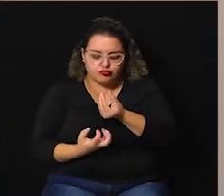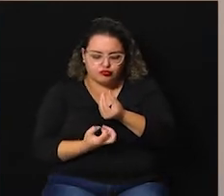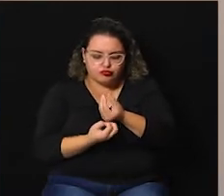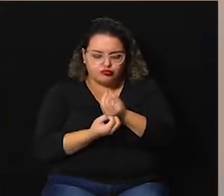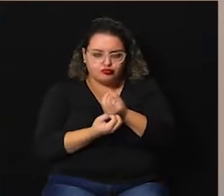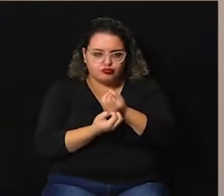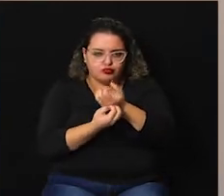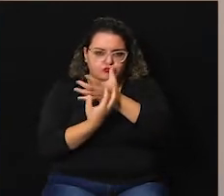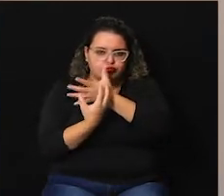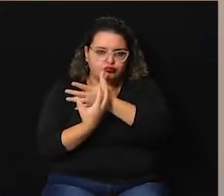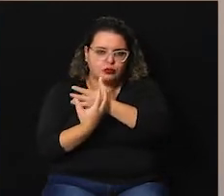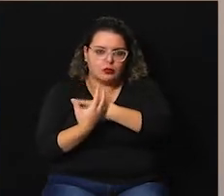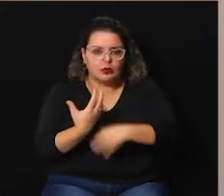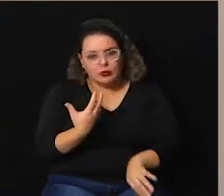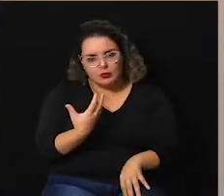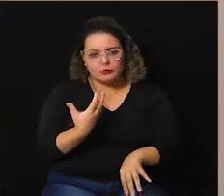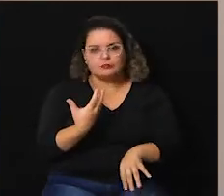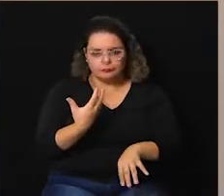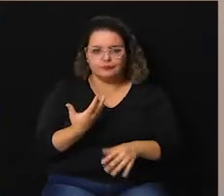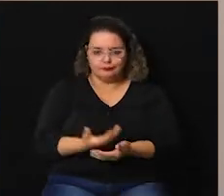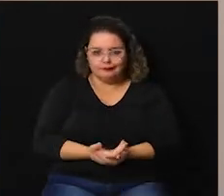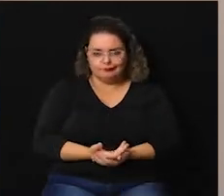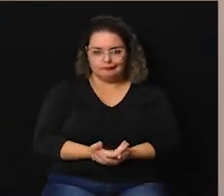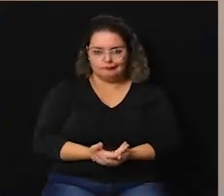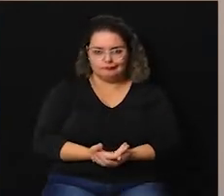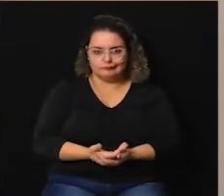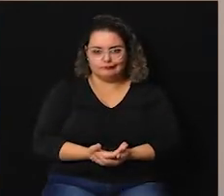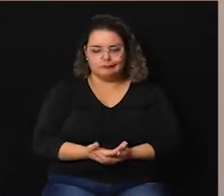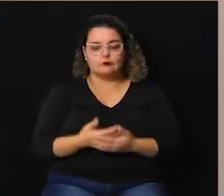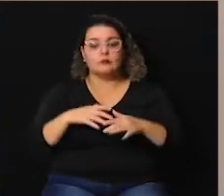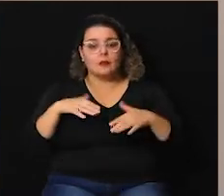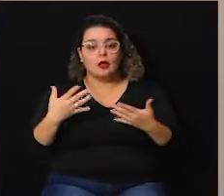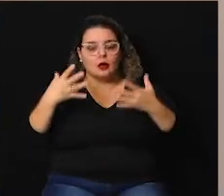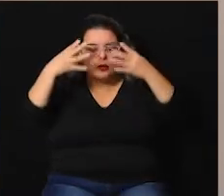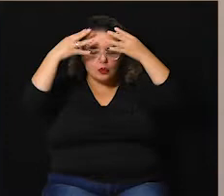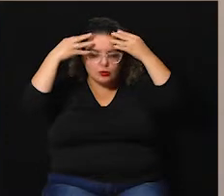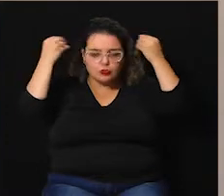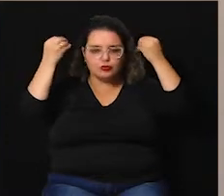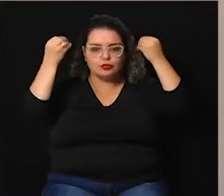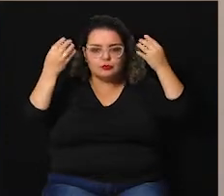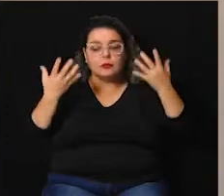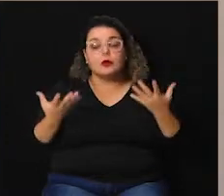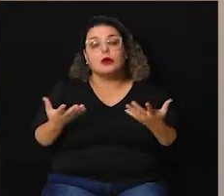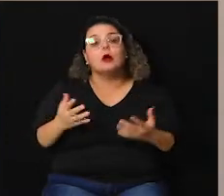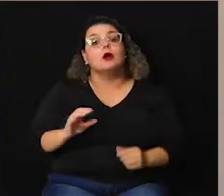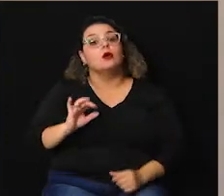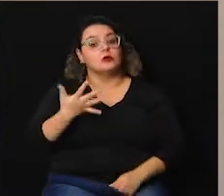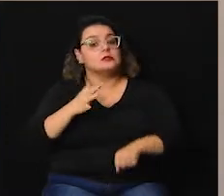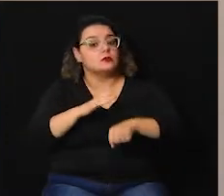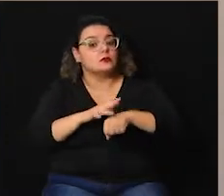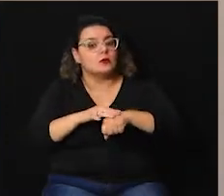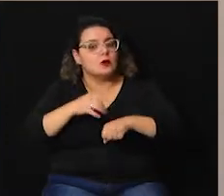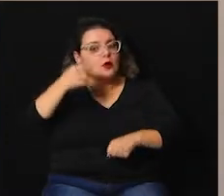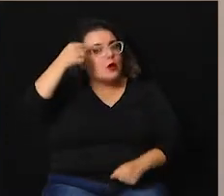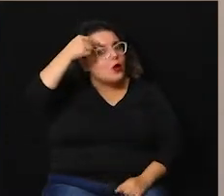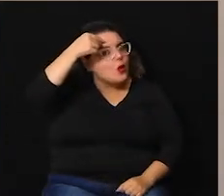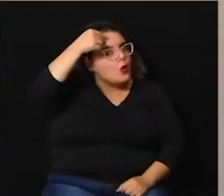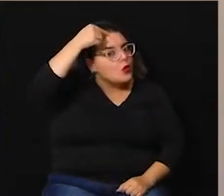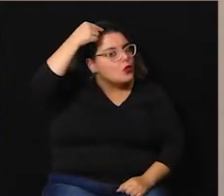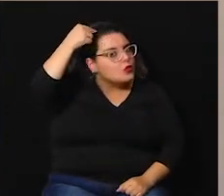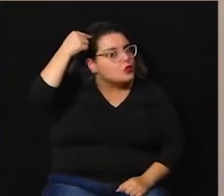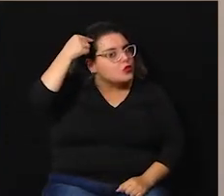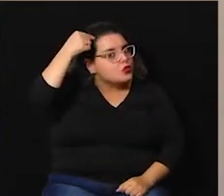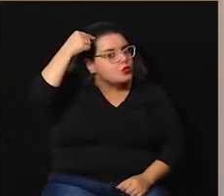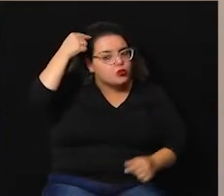ataca esse bulbo, provocando a queda do cabelo. Quando essa alopecia areata, que fica circunscrita